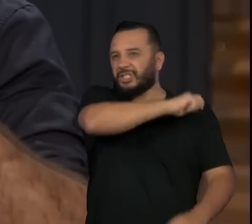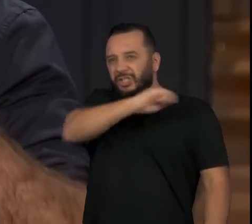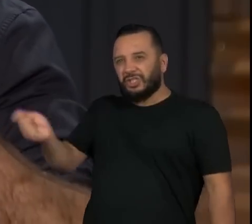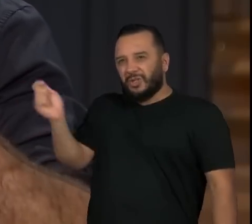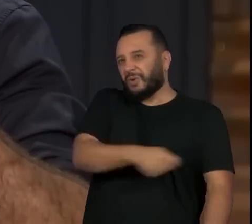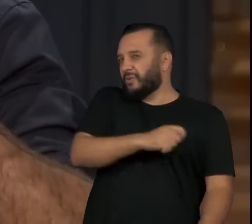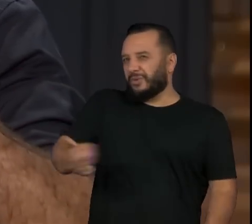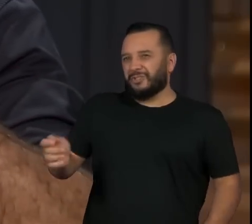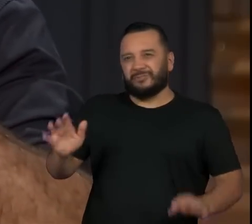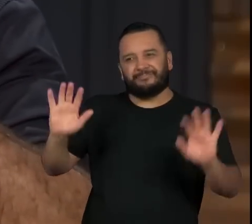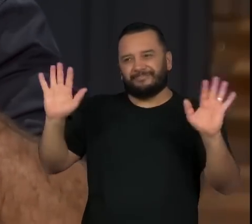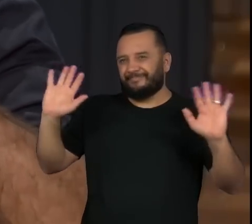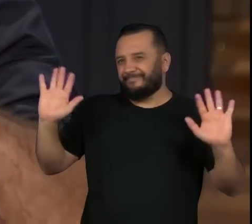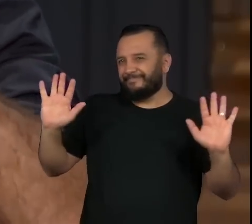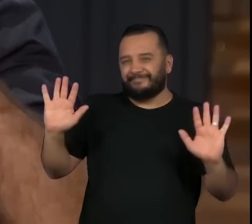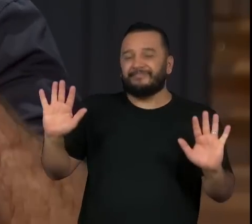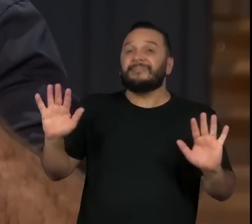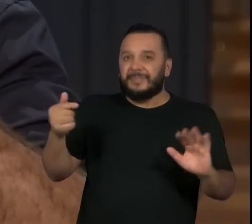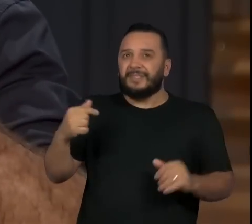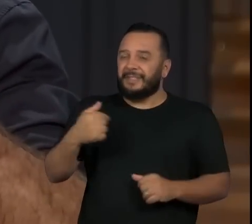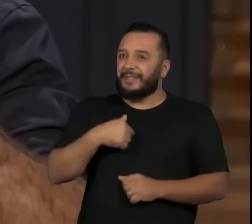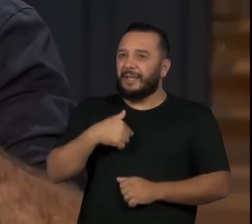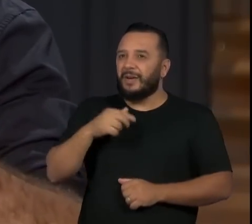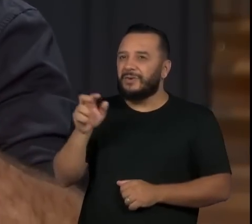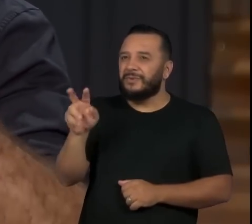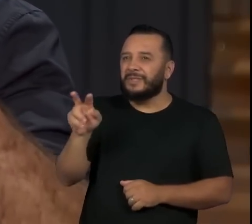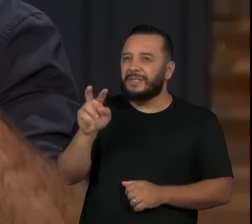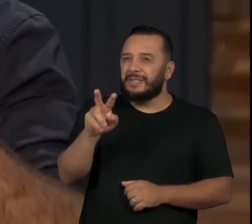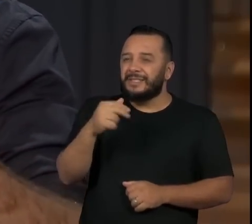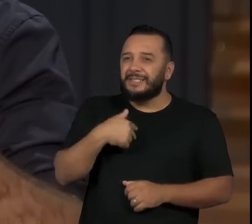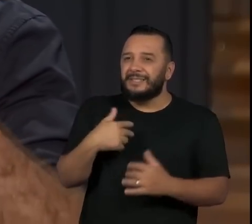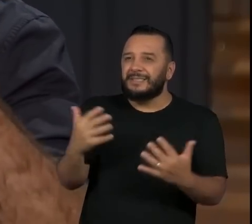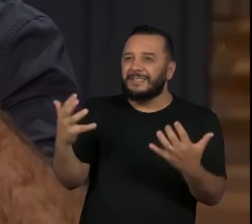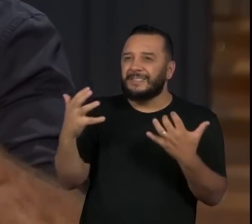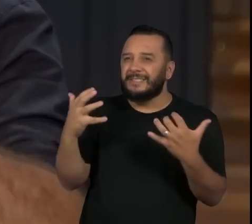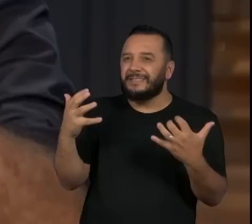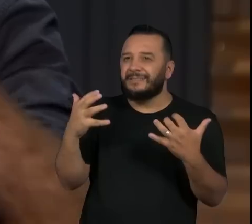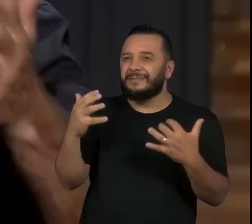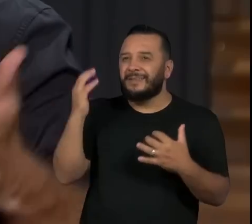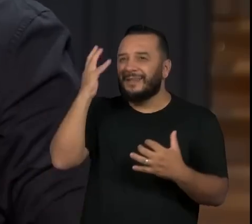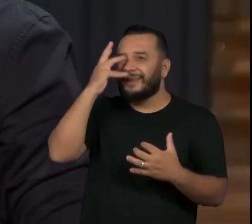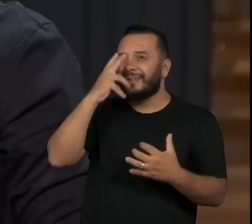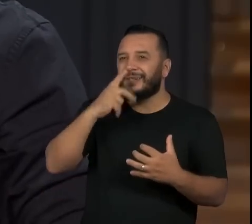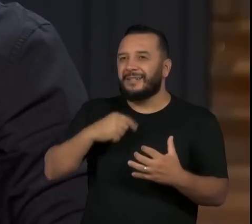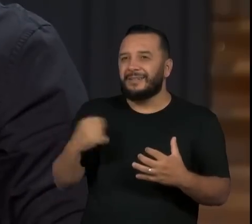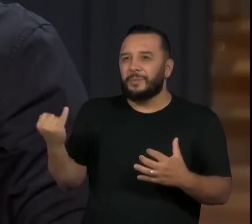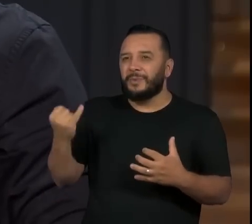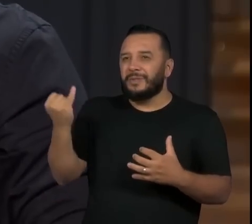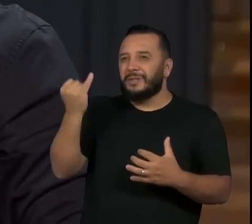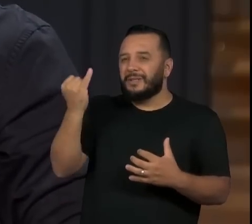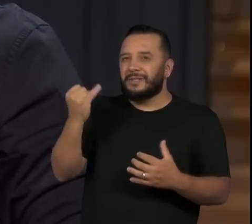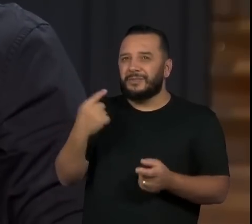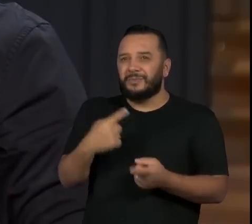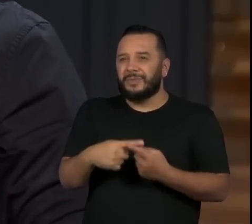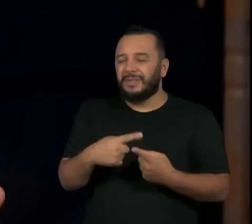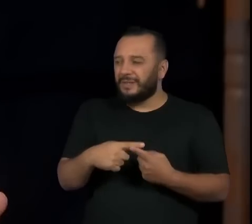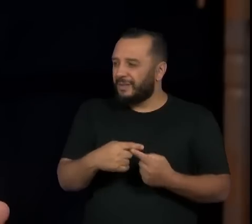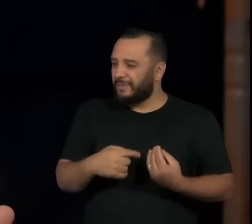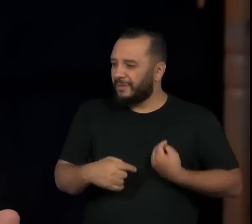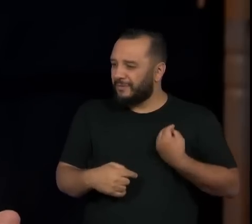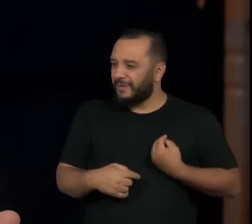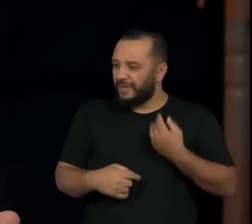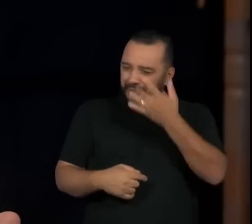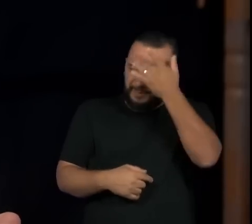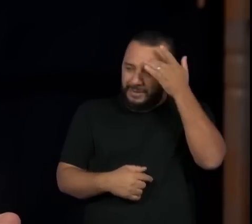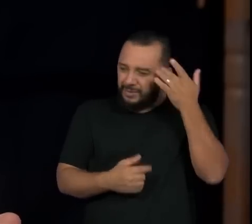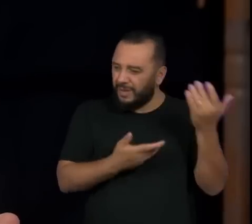aquilo, para mim, foi uma alegoria tão importante, tão bonita para todas as relações que a gente tem. Para a sua vida